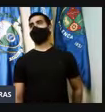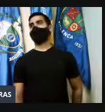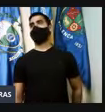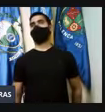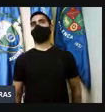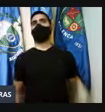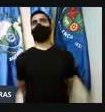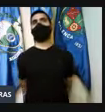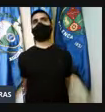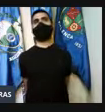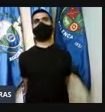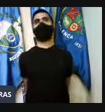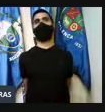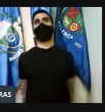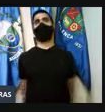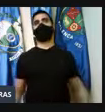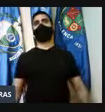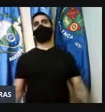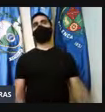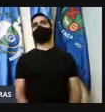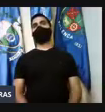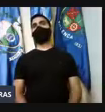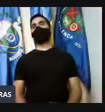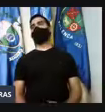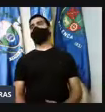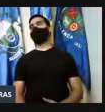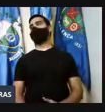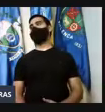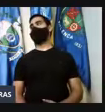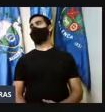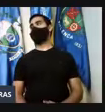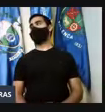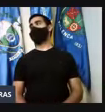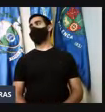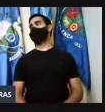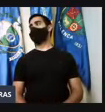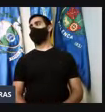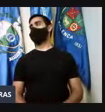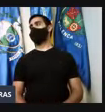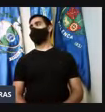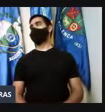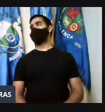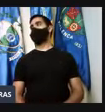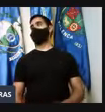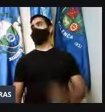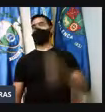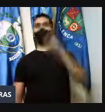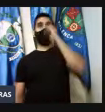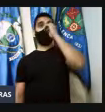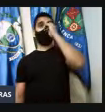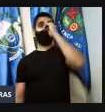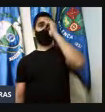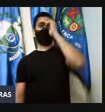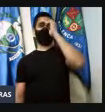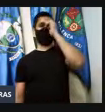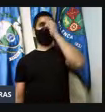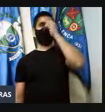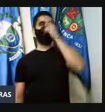Saiu. Saulo de Tarso Pereira Corrêa da Silva. E Silvio Rogério Furtado da Graça já não se encontra